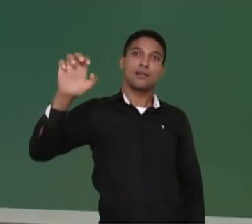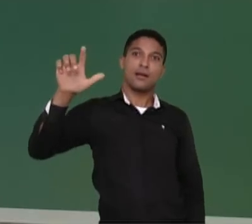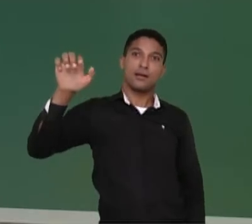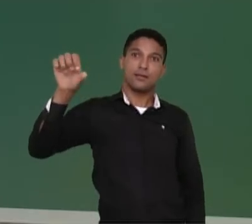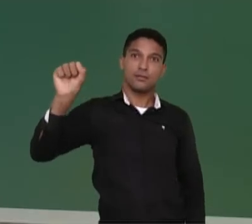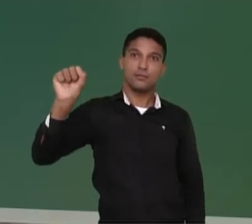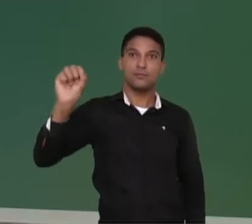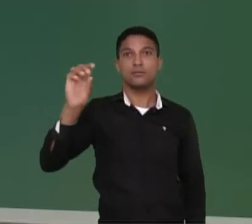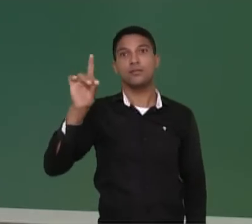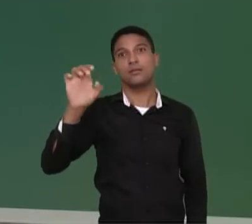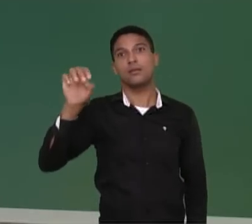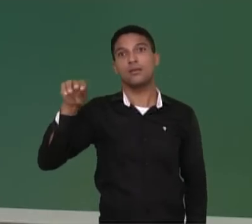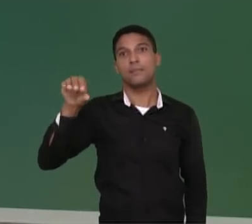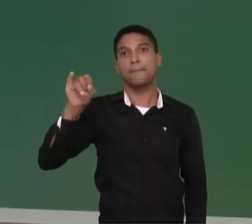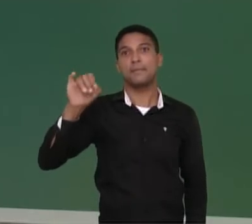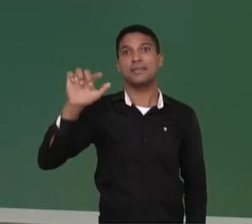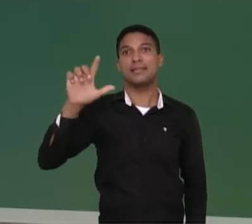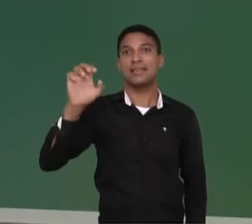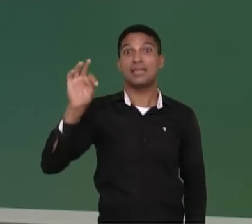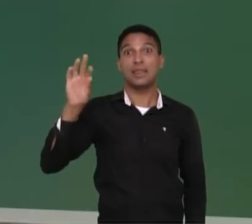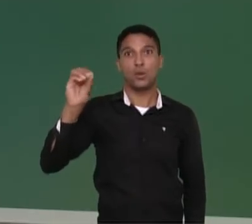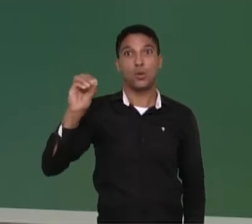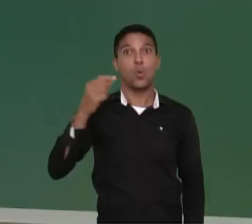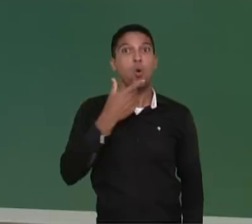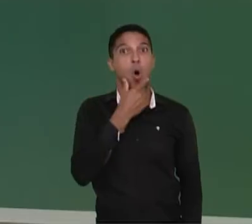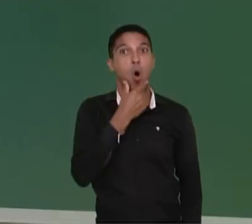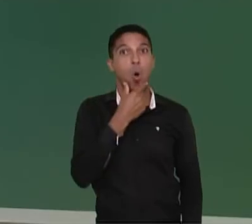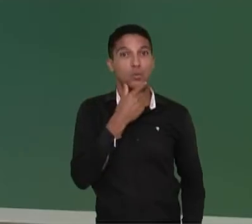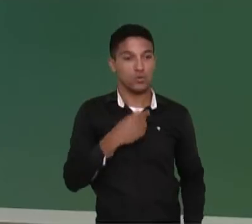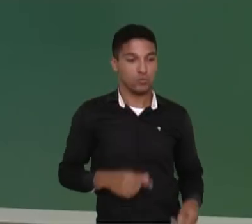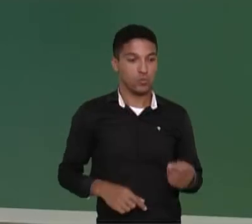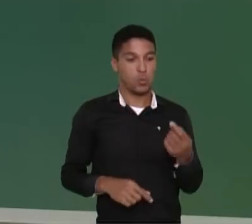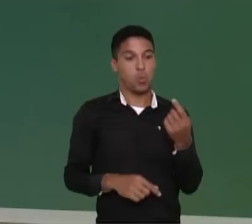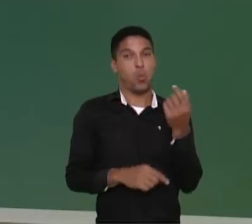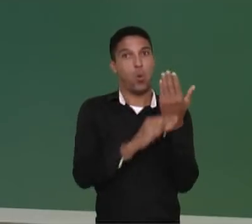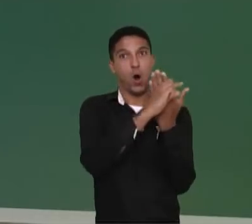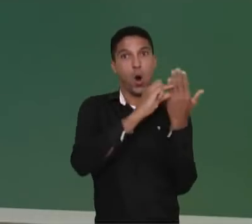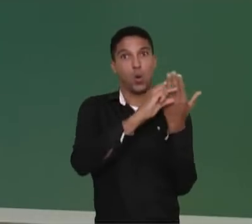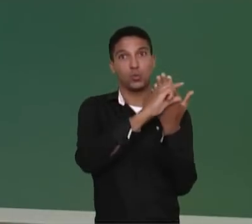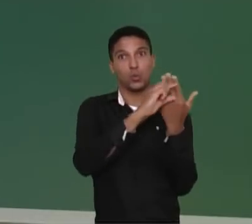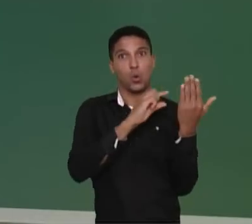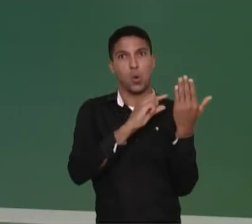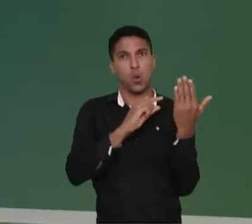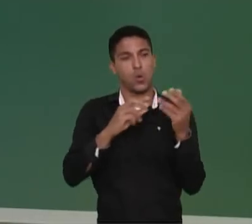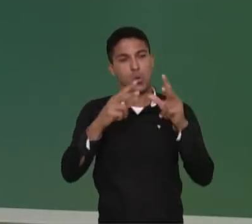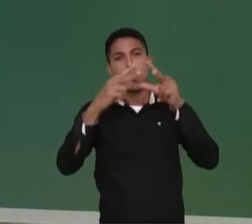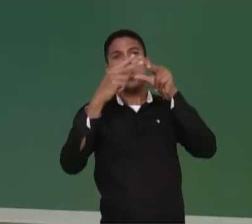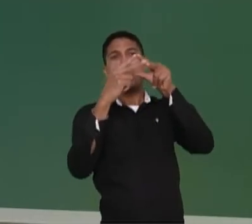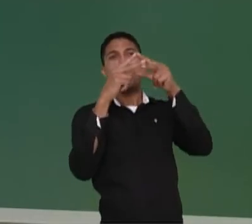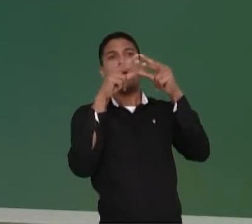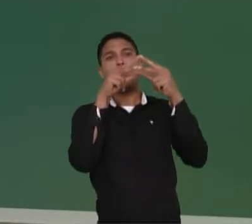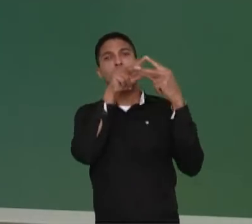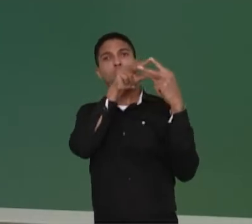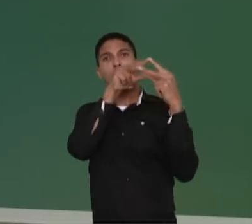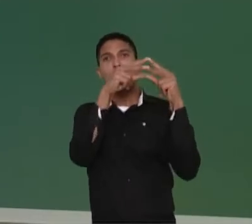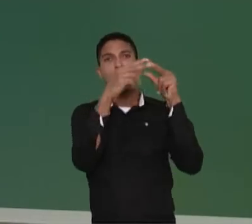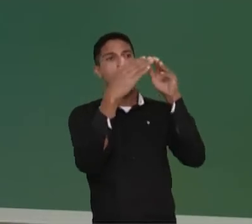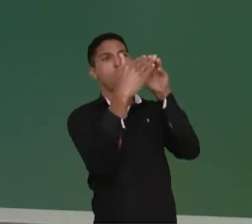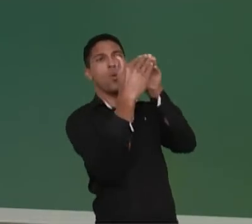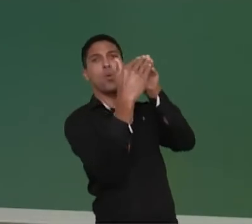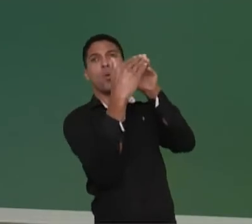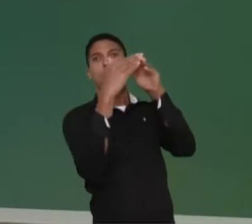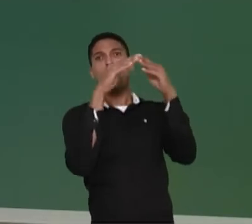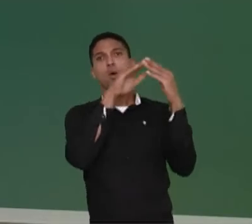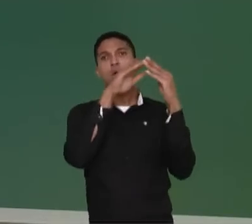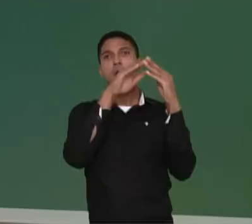altura da pirâmide, né? Ele fez o quê? Comparou a altura da pirâmide com a sombra da pirâmide, com